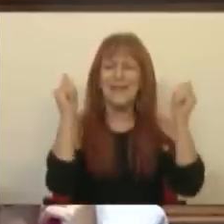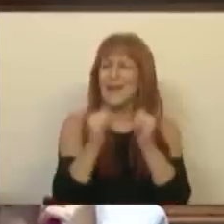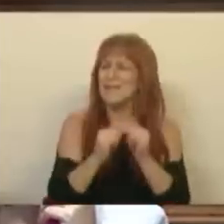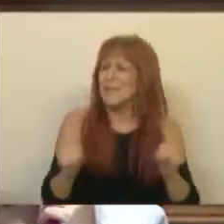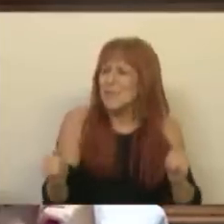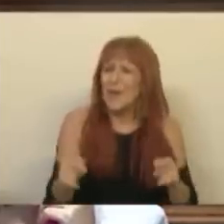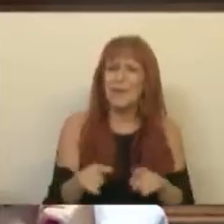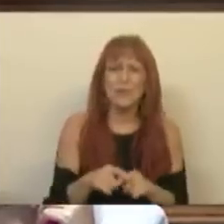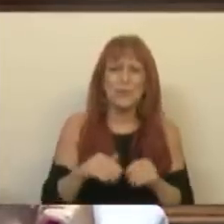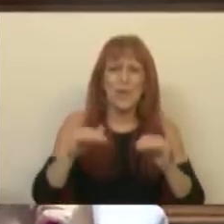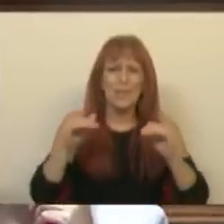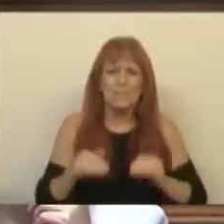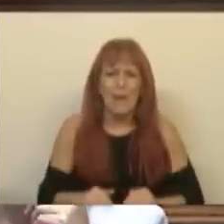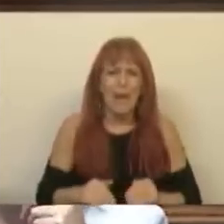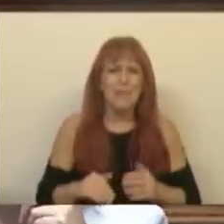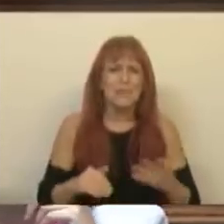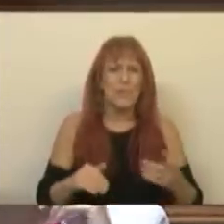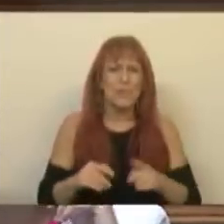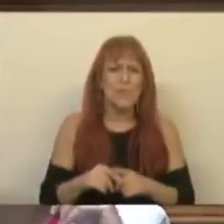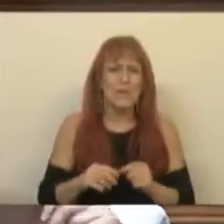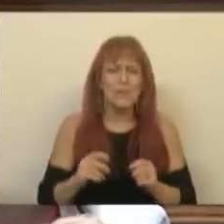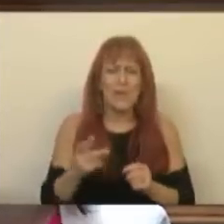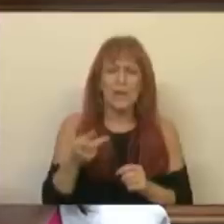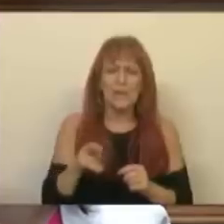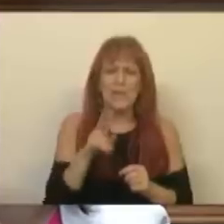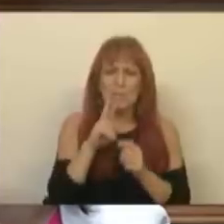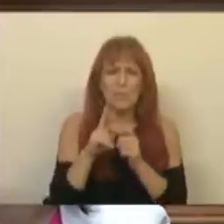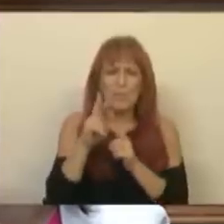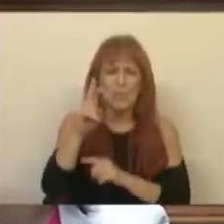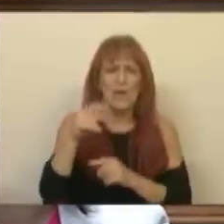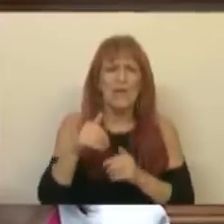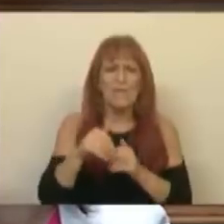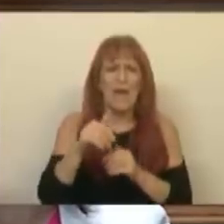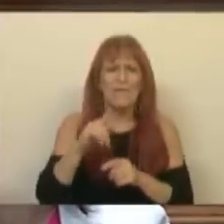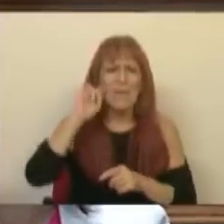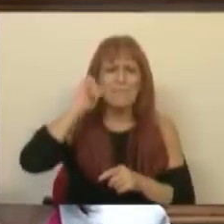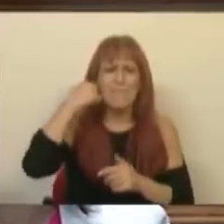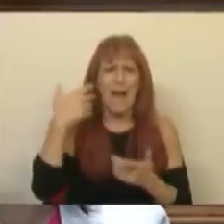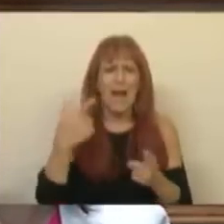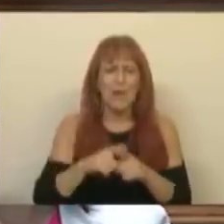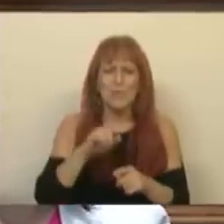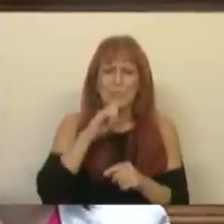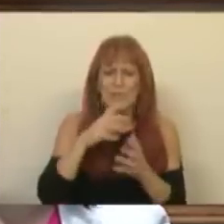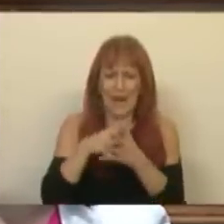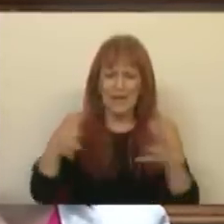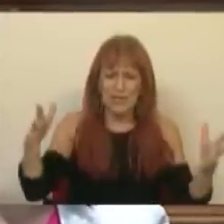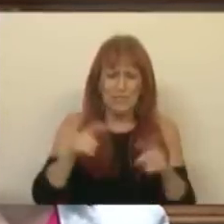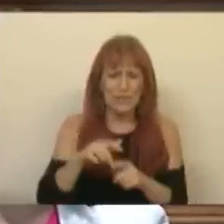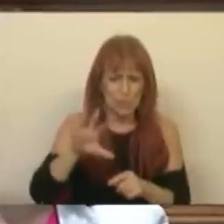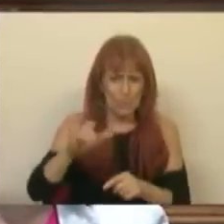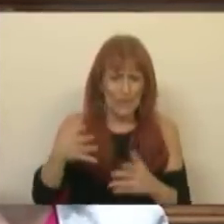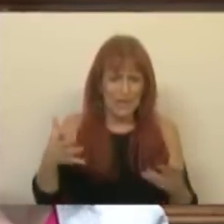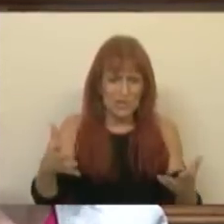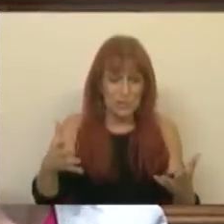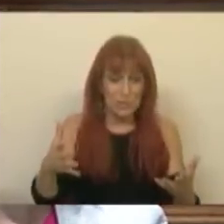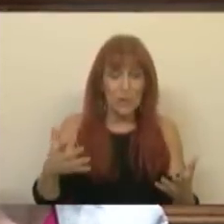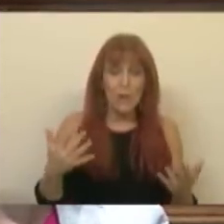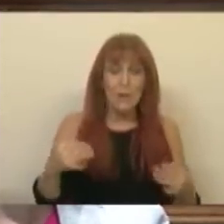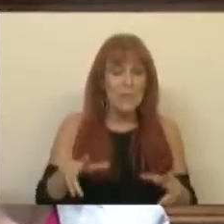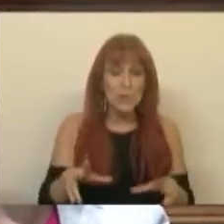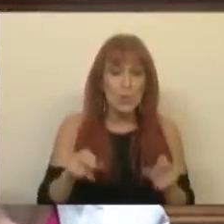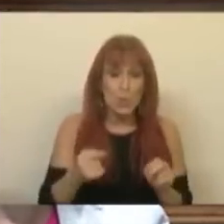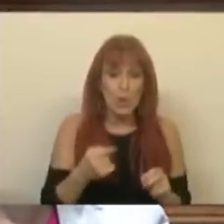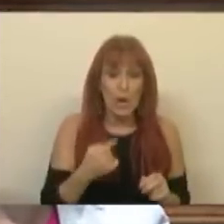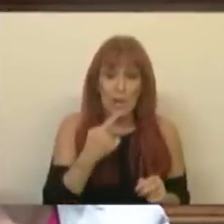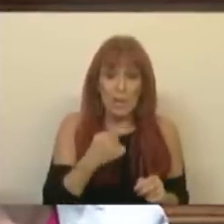e os baixos e o aumento das taxas juro irão afetar as possibilidades de crescimento do país mas